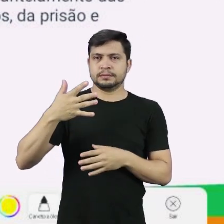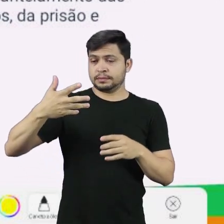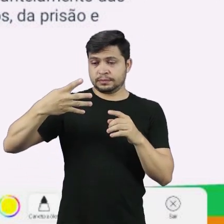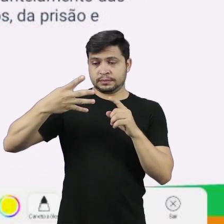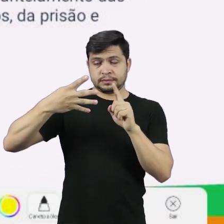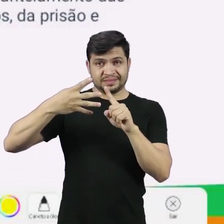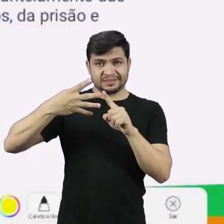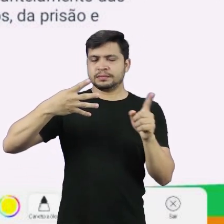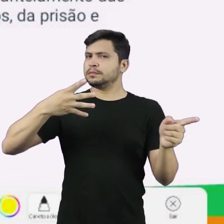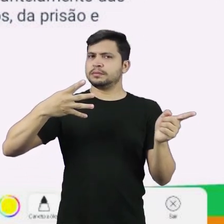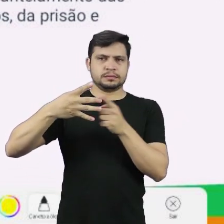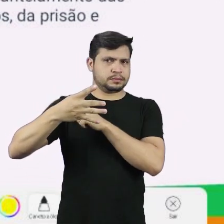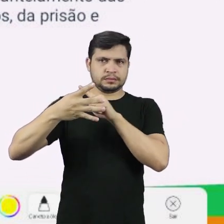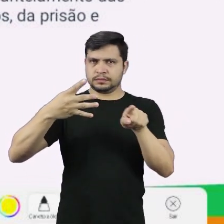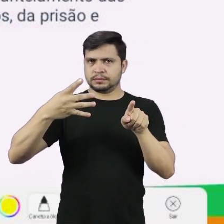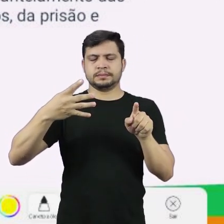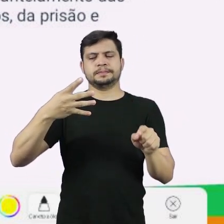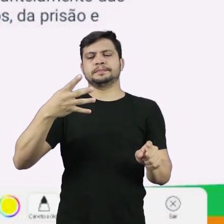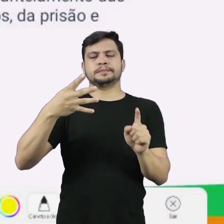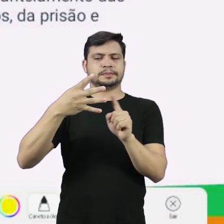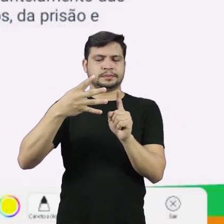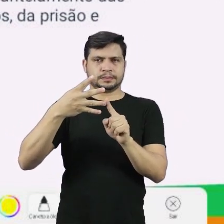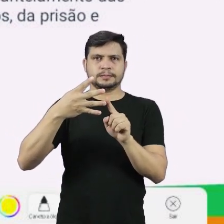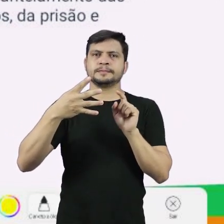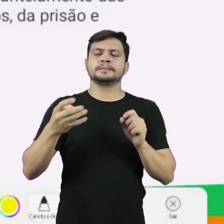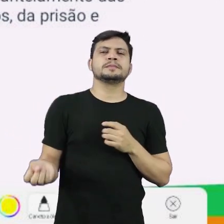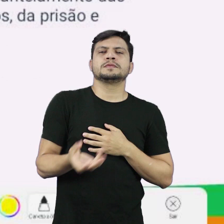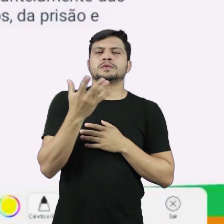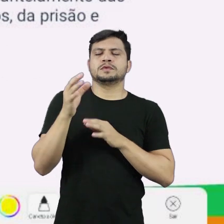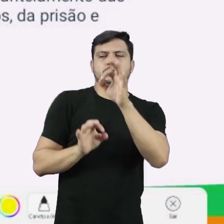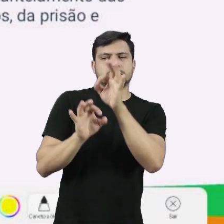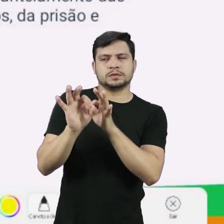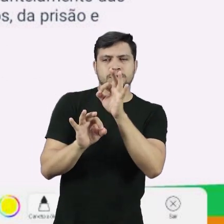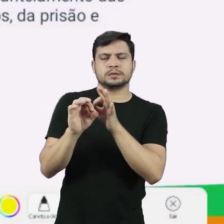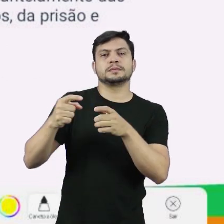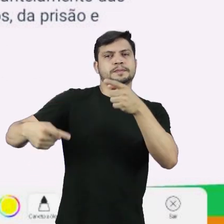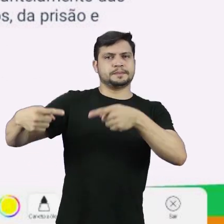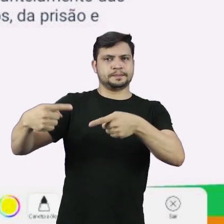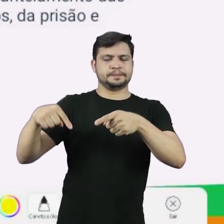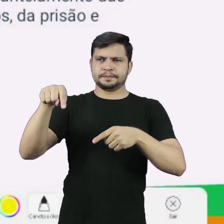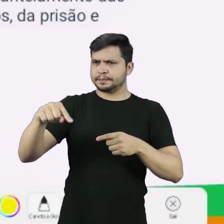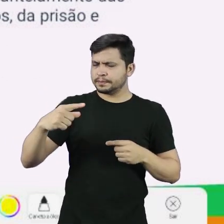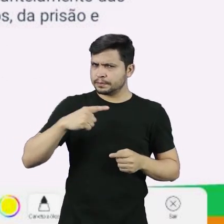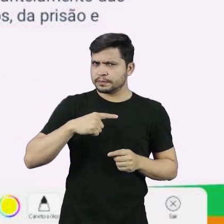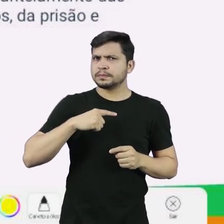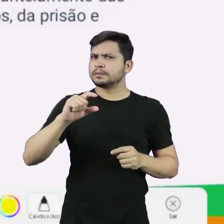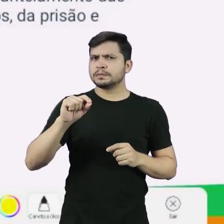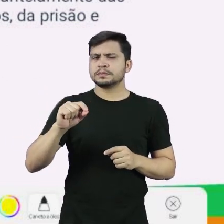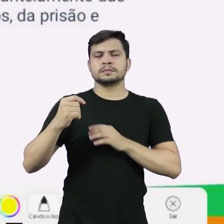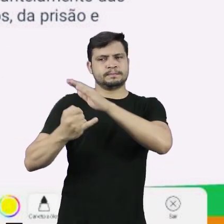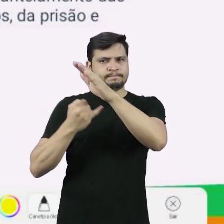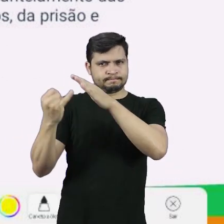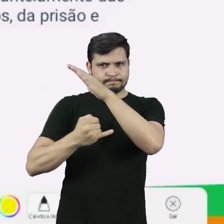um item correto. Item 3. A nova ordem política que se institucionalizou a partir destes